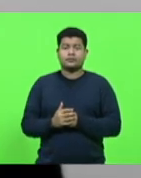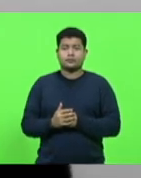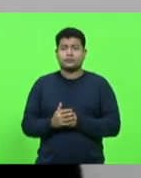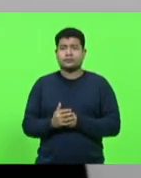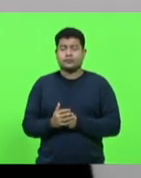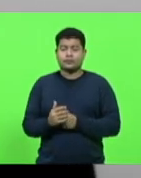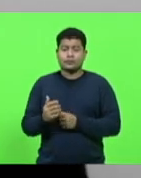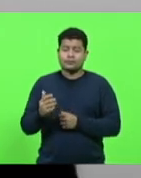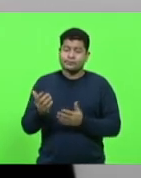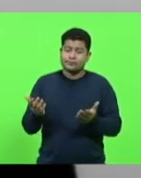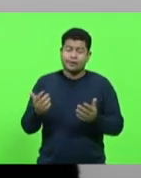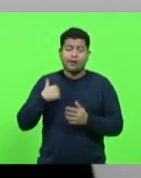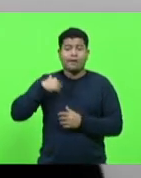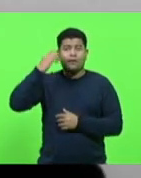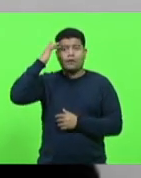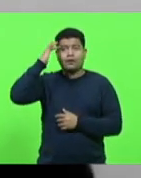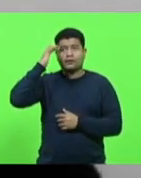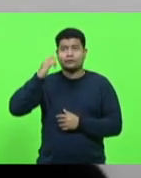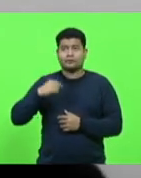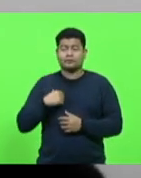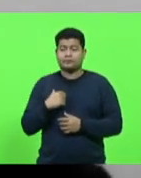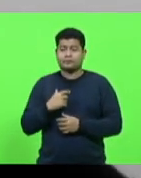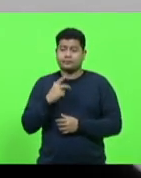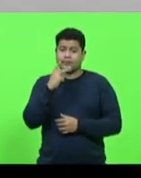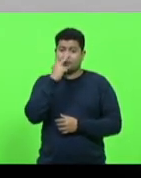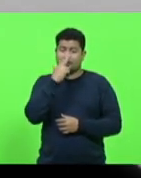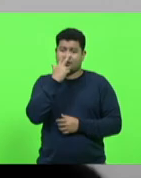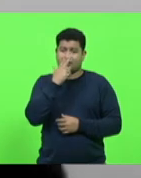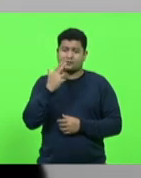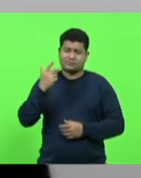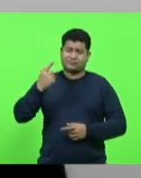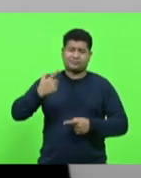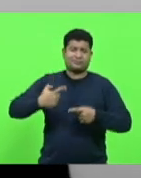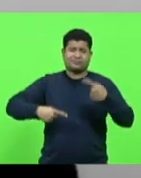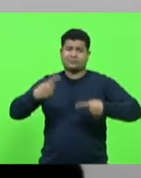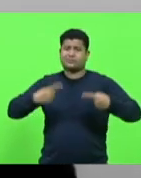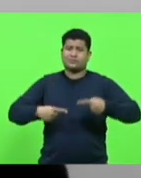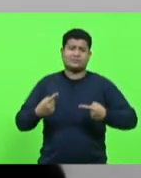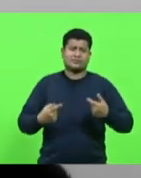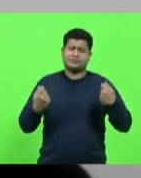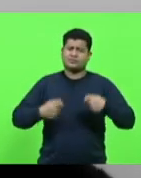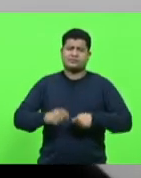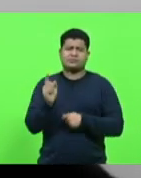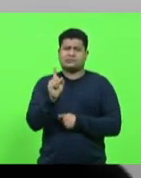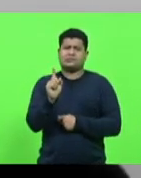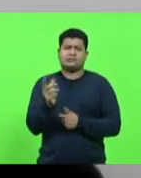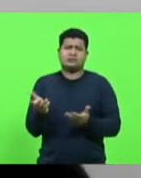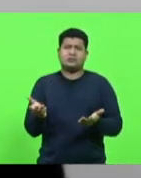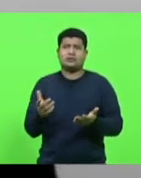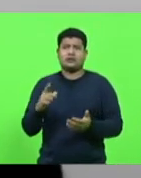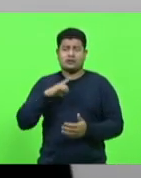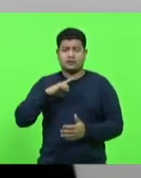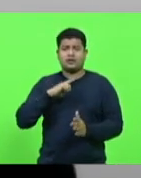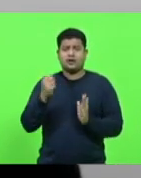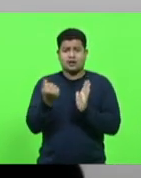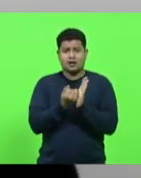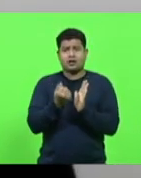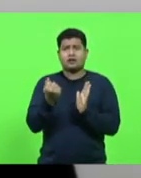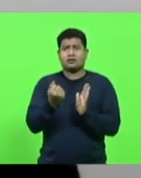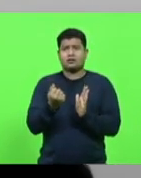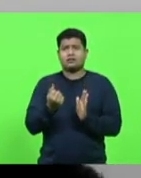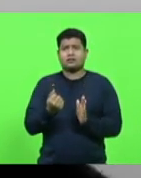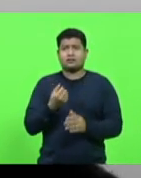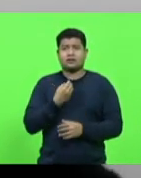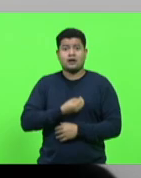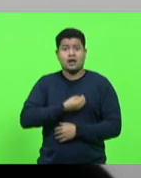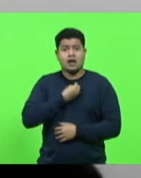criado uma celeuma talvez desnecessária. Há registro, sim, de presença suficiente